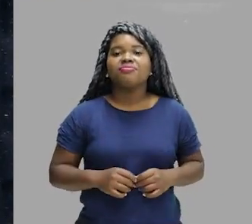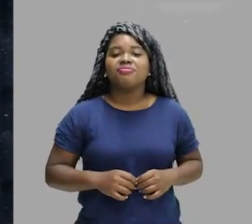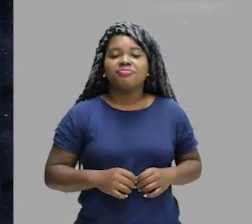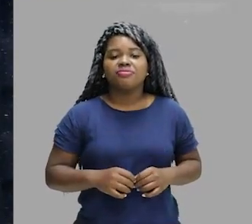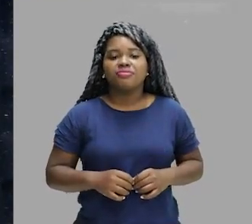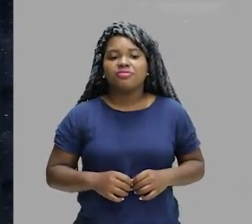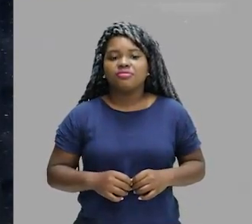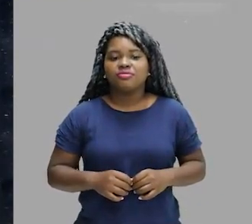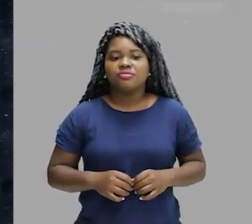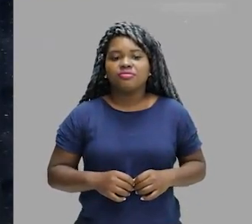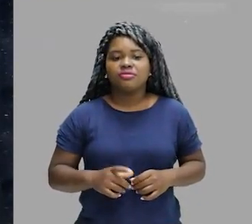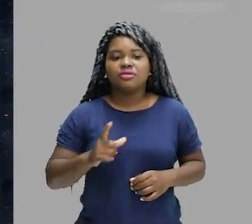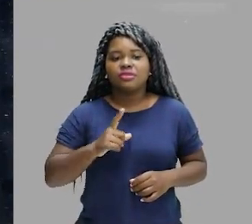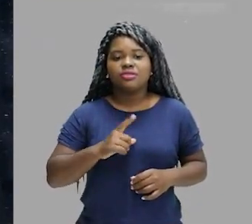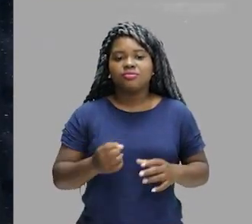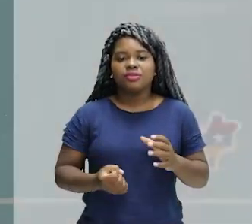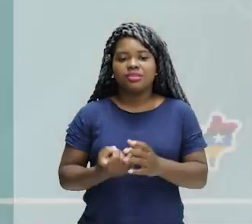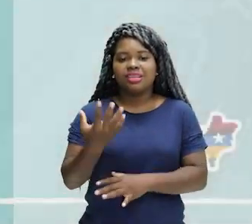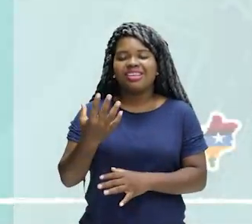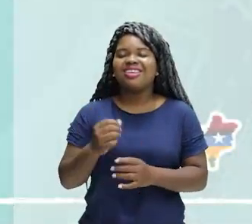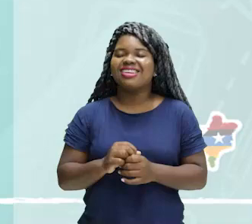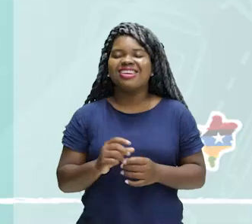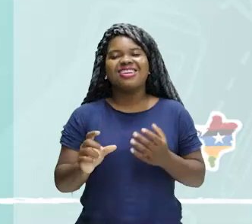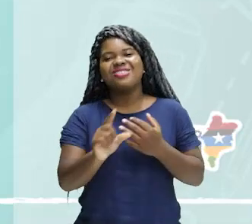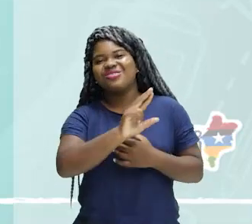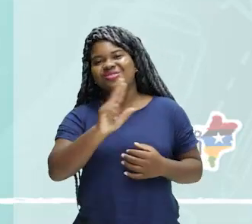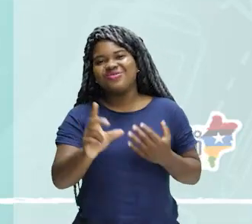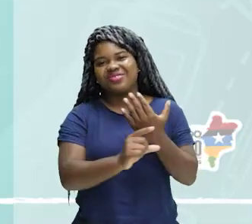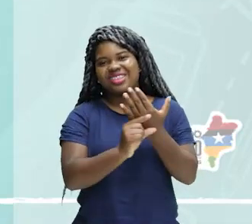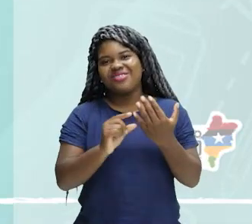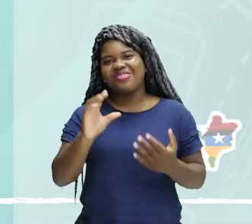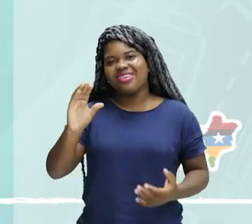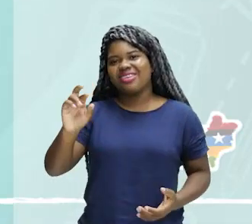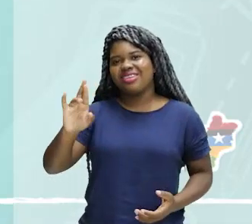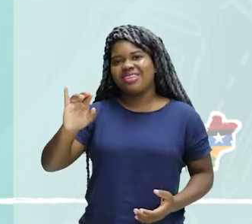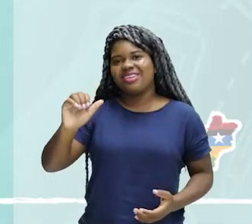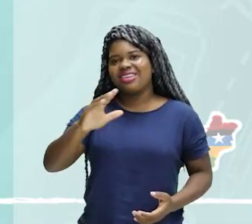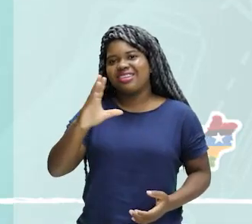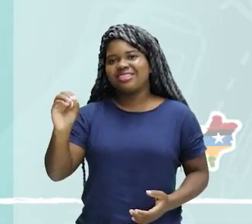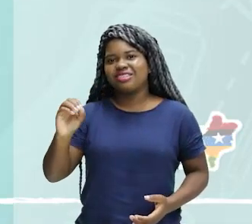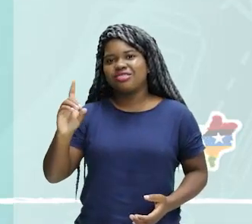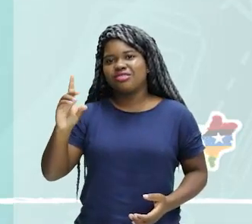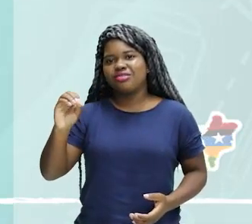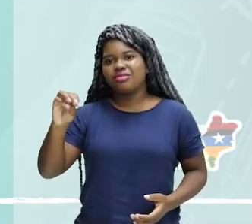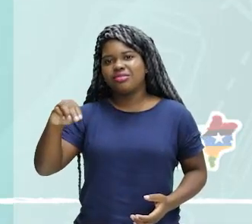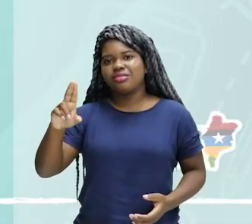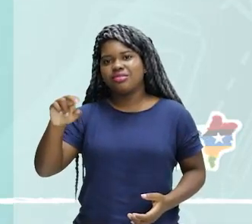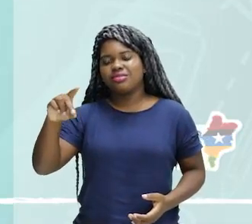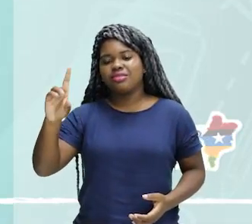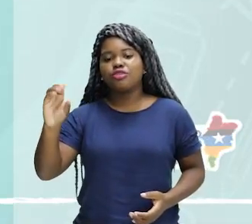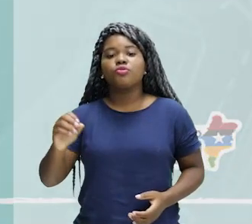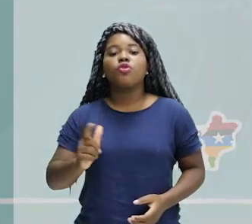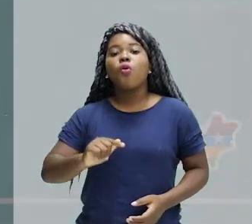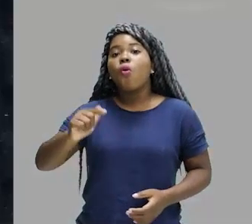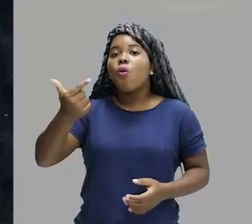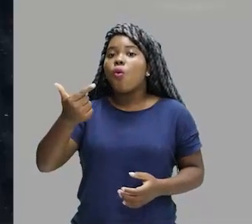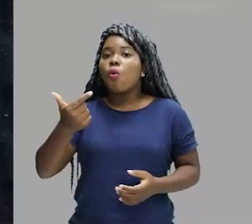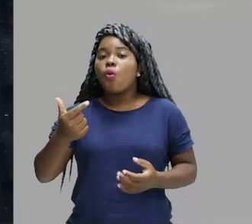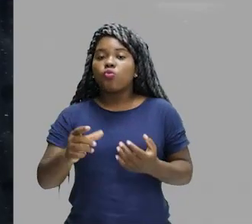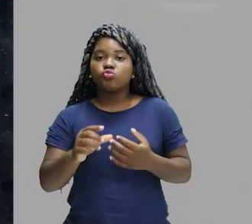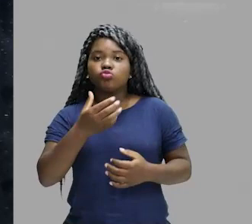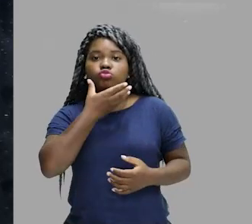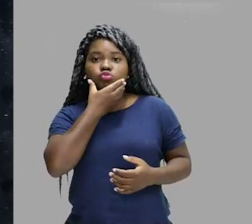vocês. A criação do mundo. Pronto, falei, pesquisa. Né? Próximo artista, François Millet. Ele já trabalha